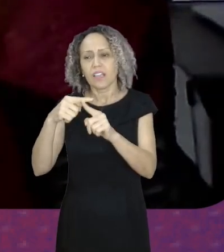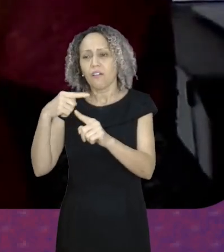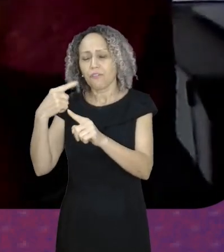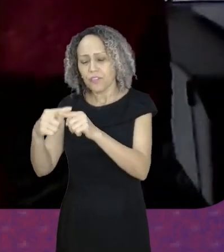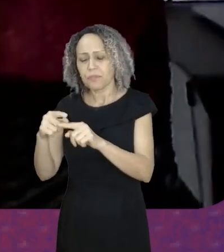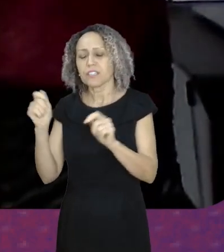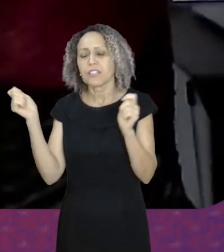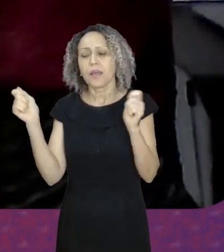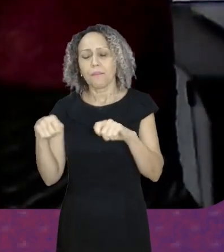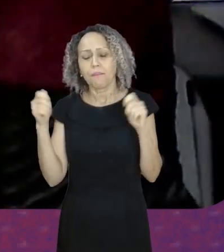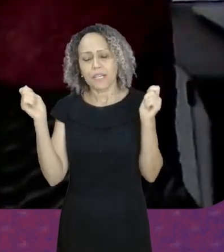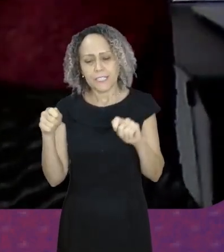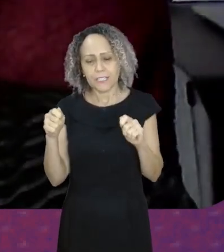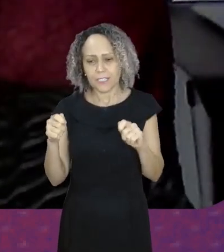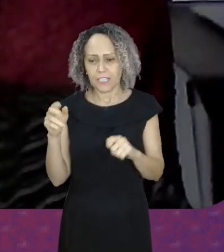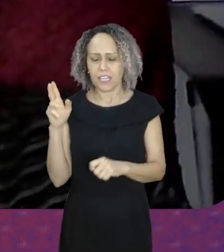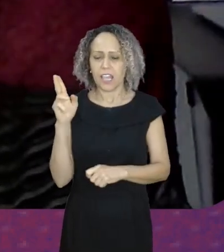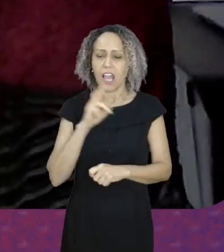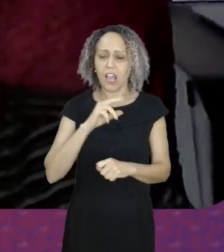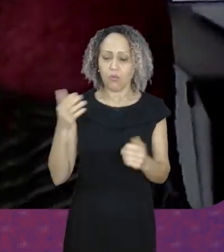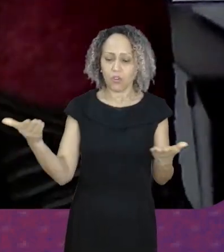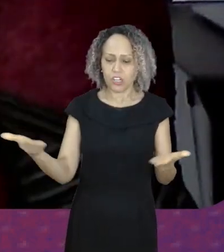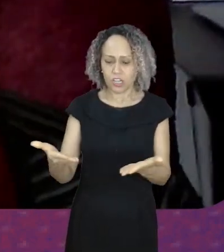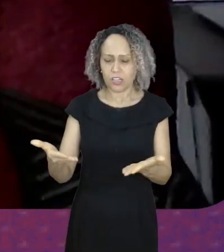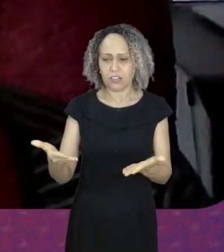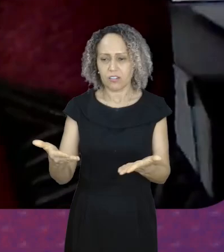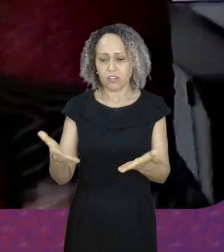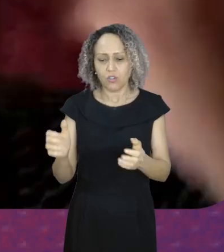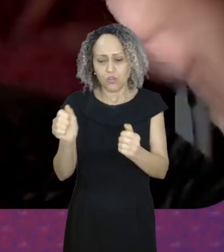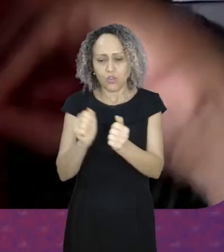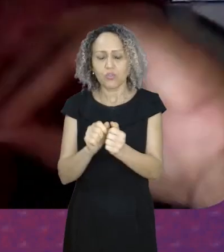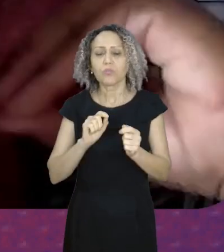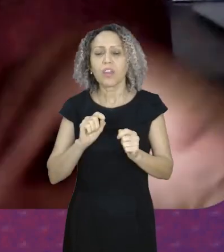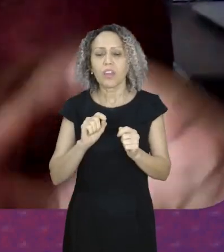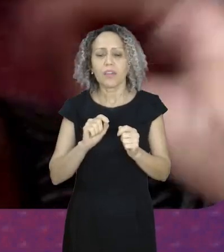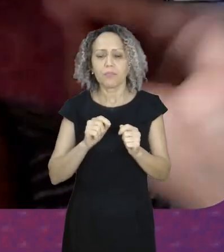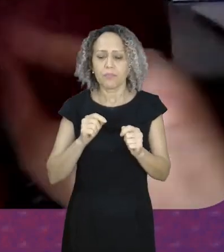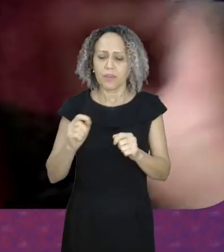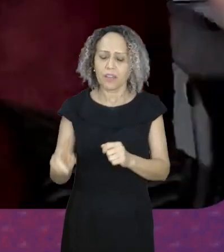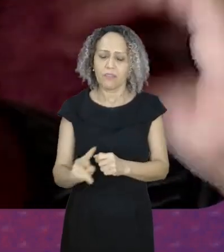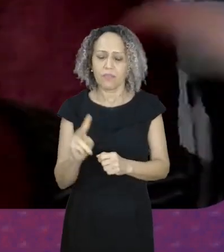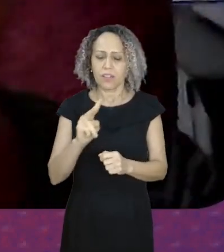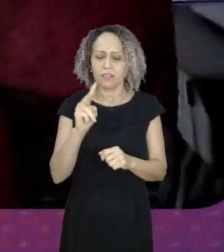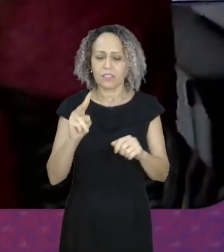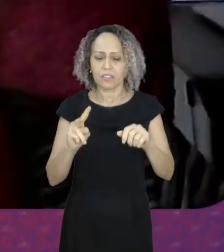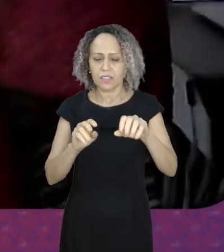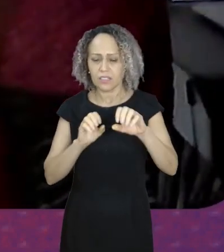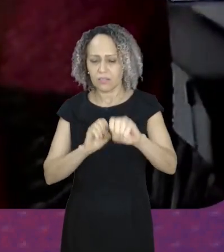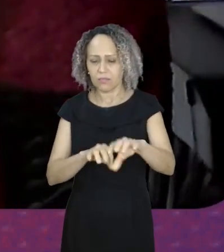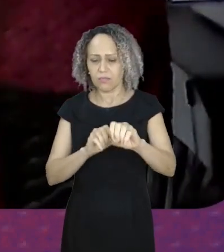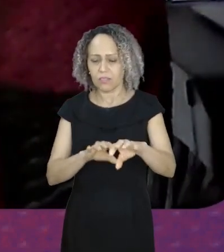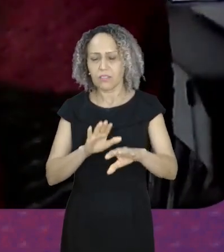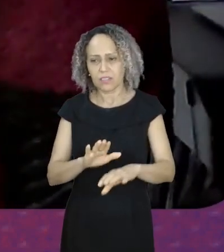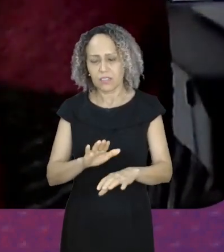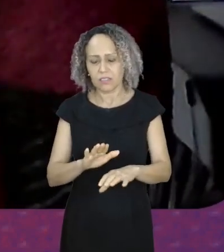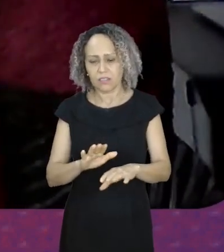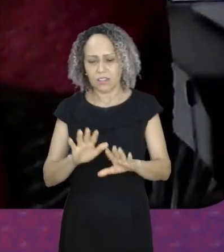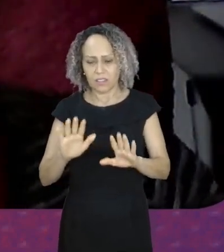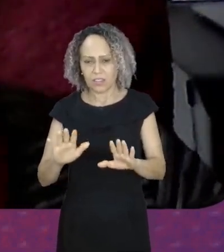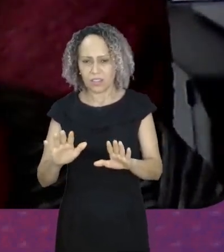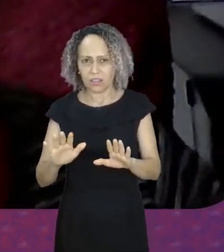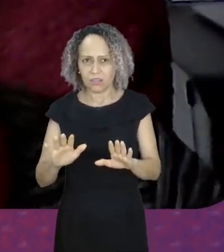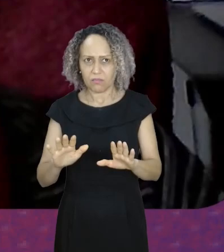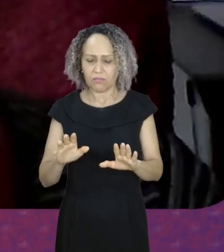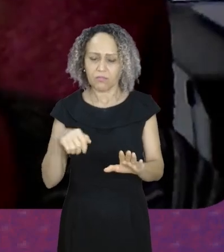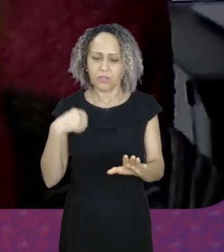com a luta pela universalização do ensino. Então, não é contraditório nós